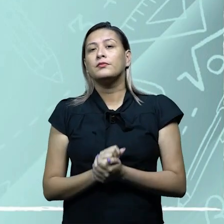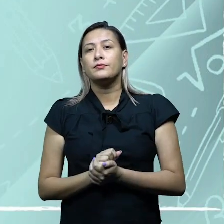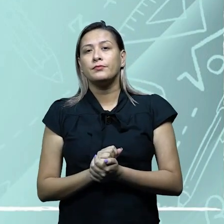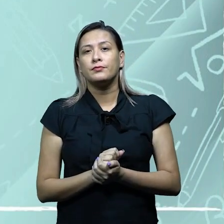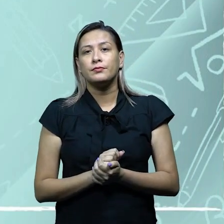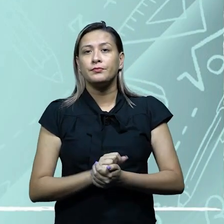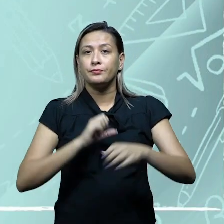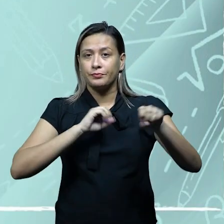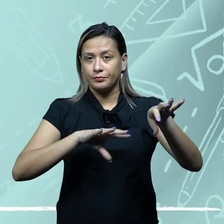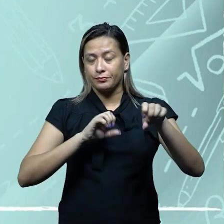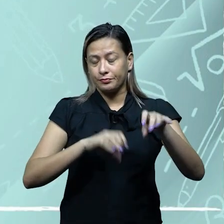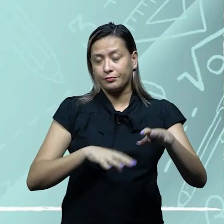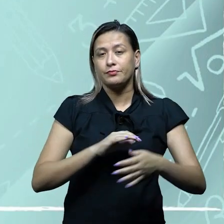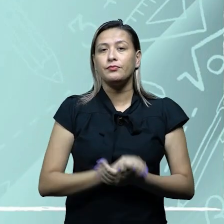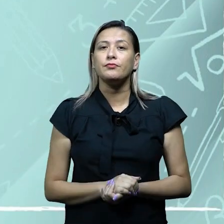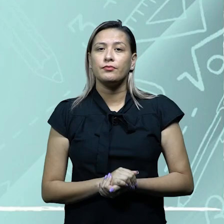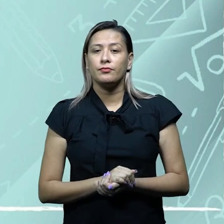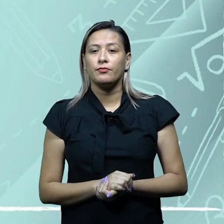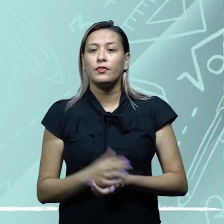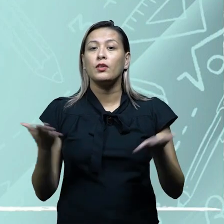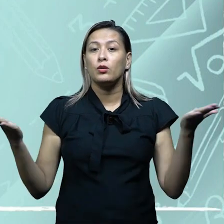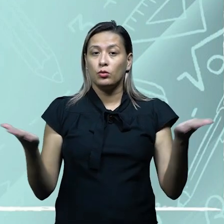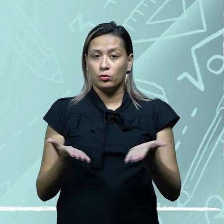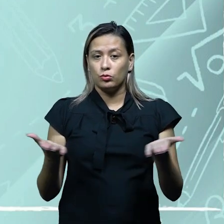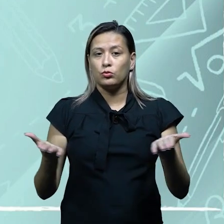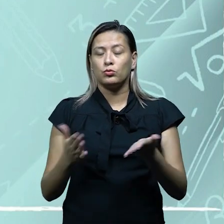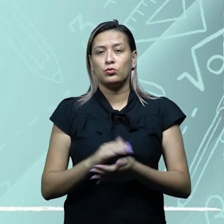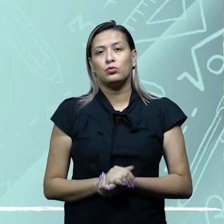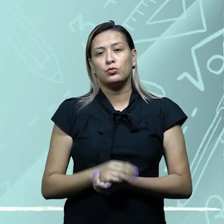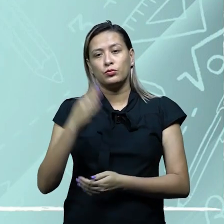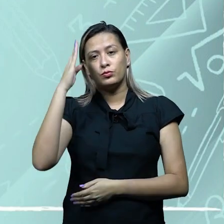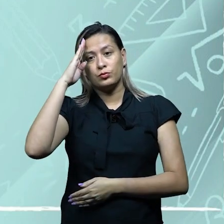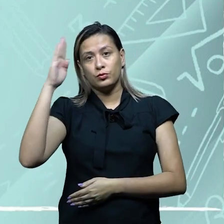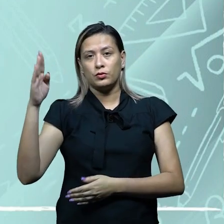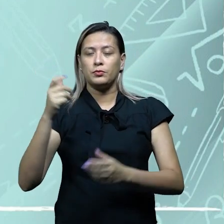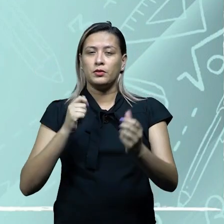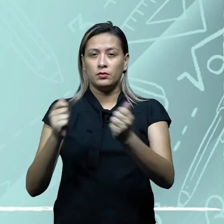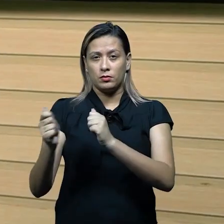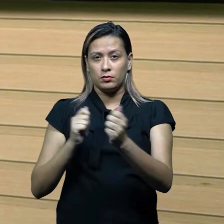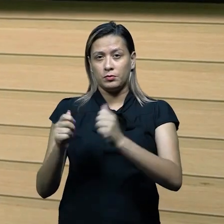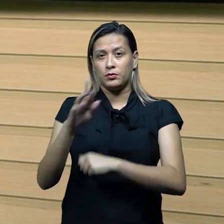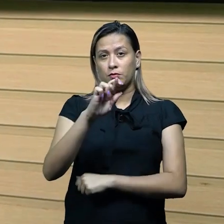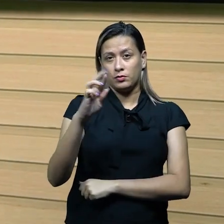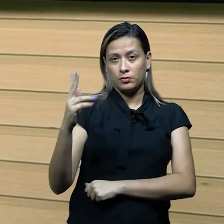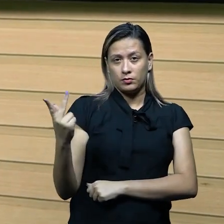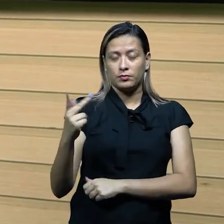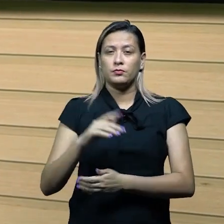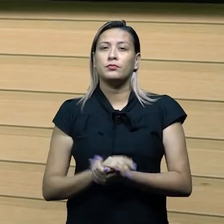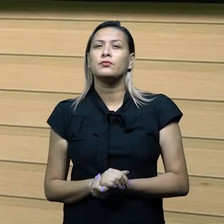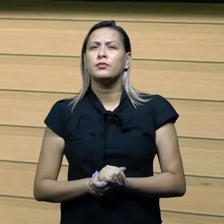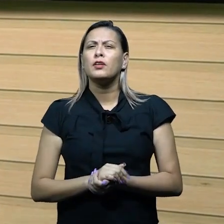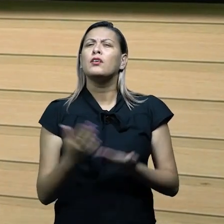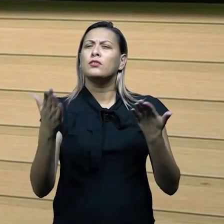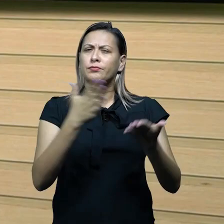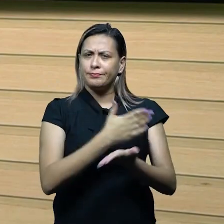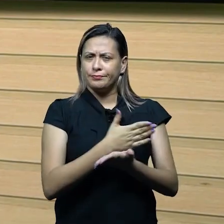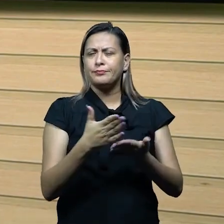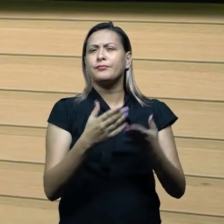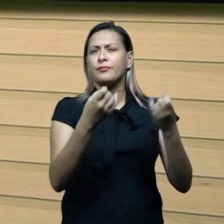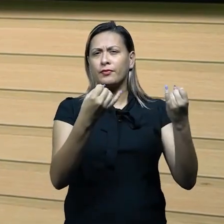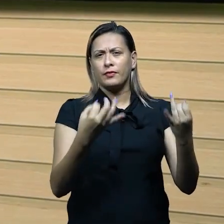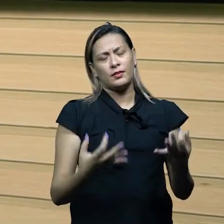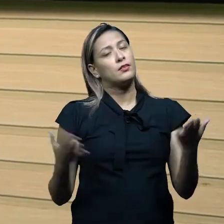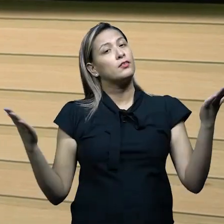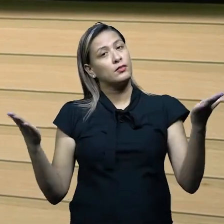nossas aulas, hoje iremos falar da disciplina Fundamentos da Administração de RH. Eu já dei uma parte introdutória e